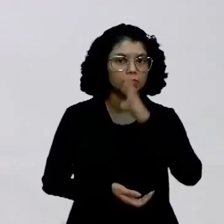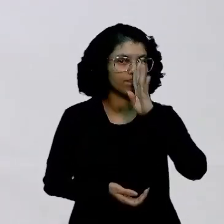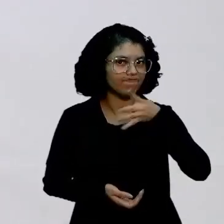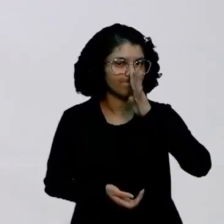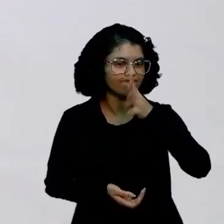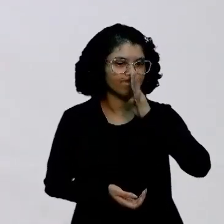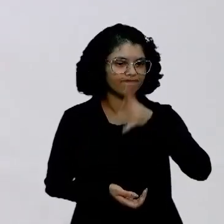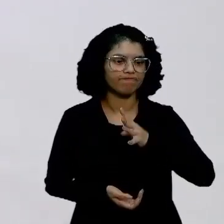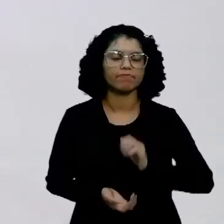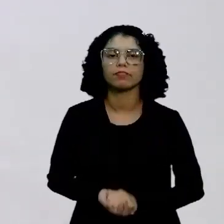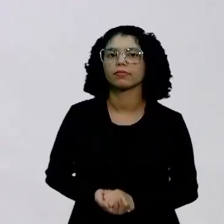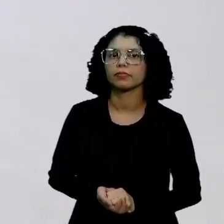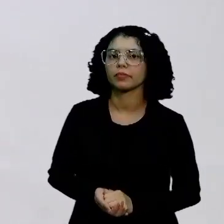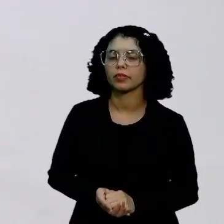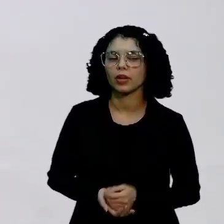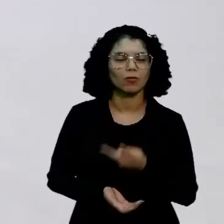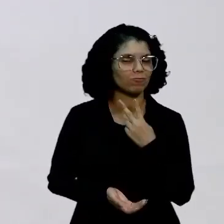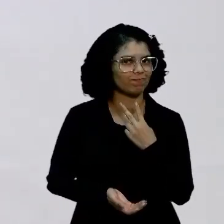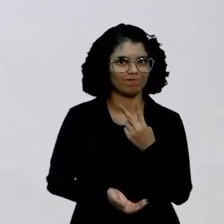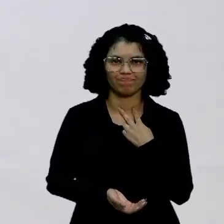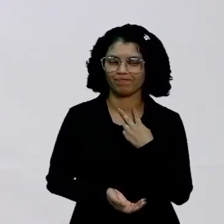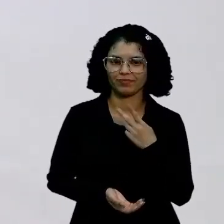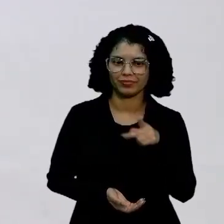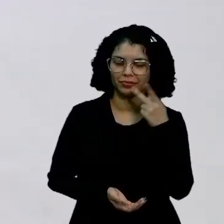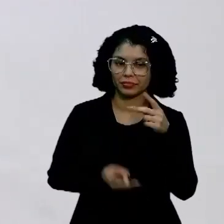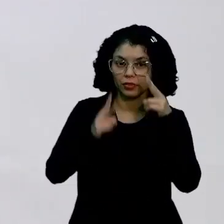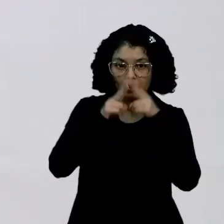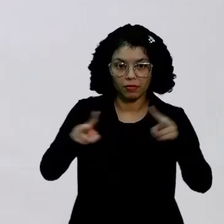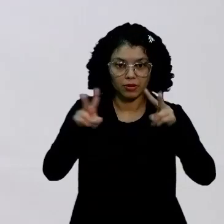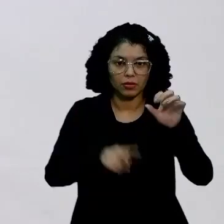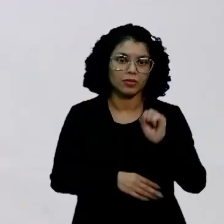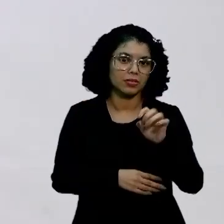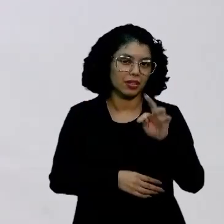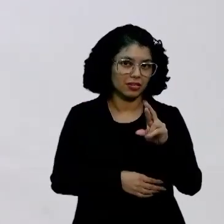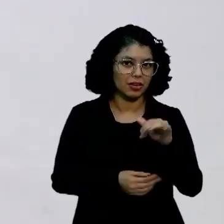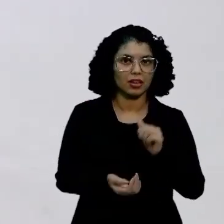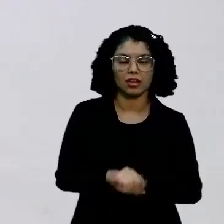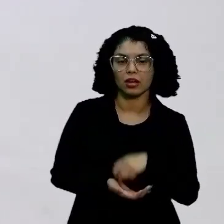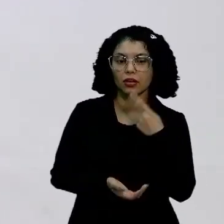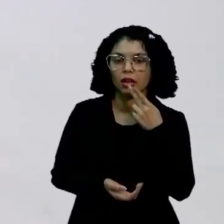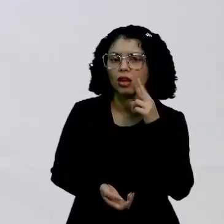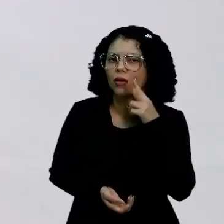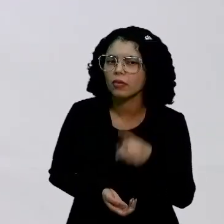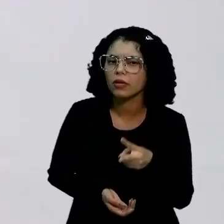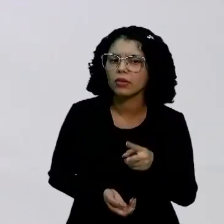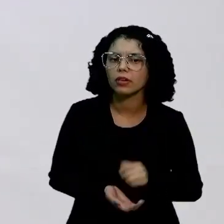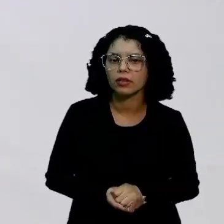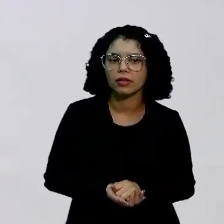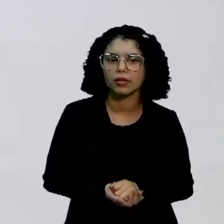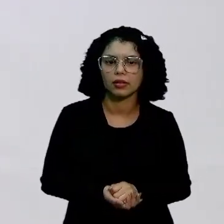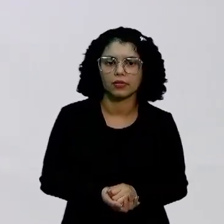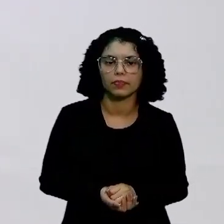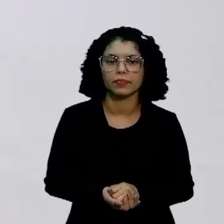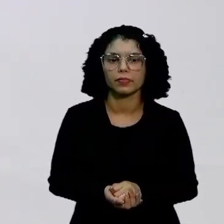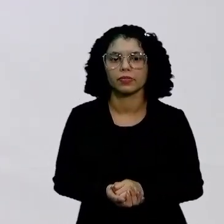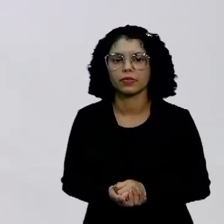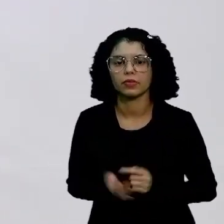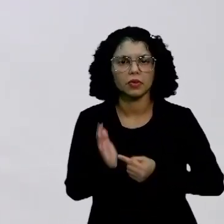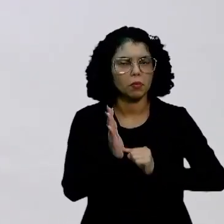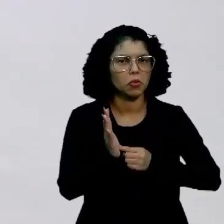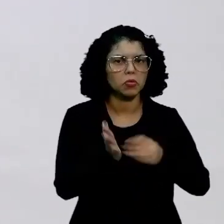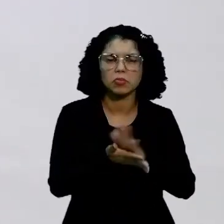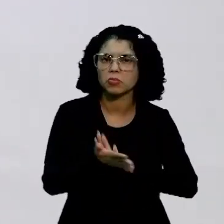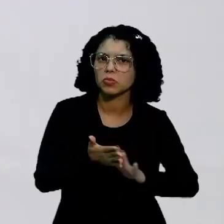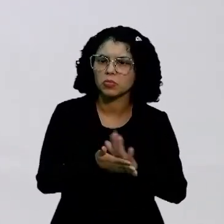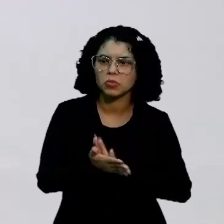crítica. Eu não posso dizer que é uma visão cética, porque o que é uma visão cética? É uma visão sem pontuar,